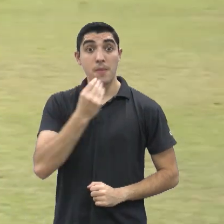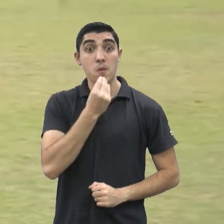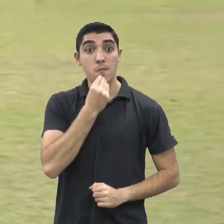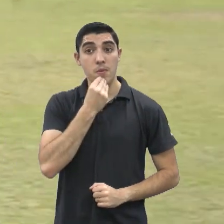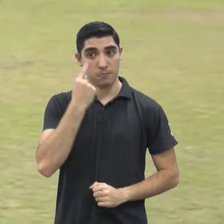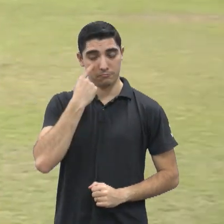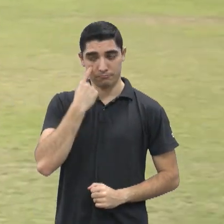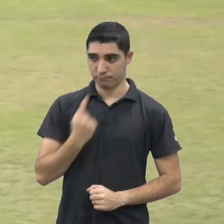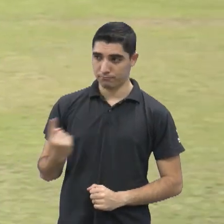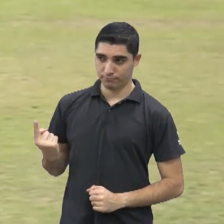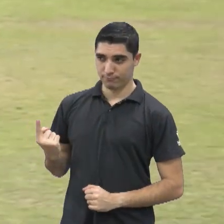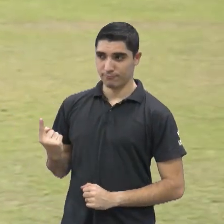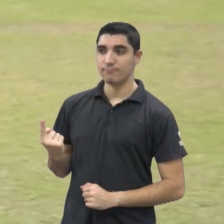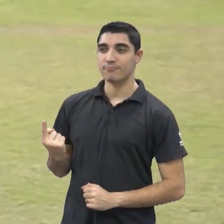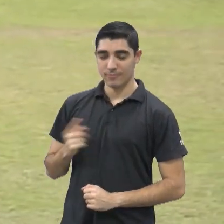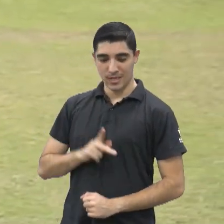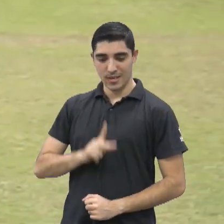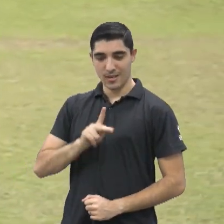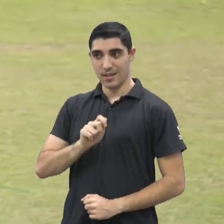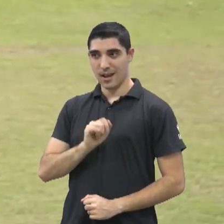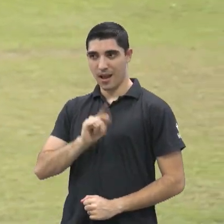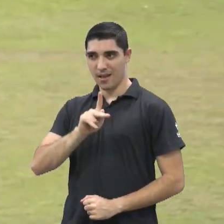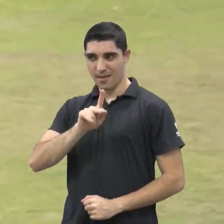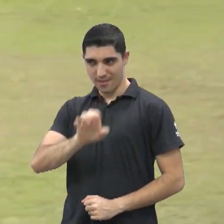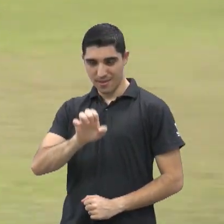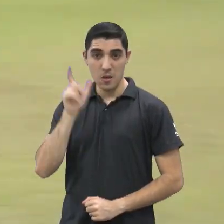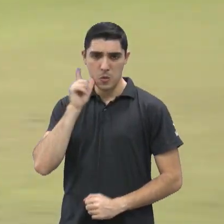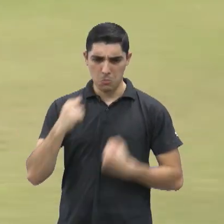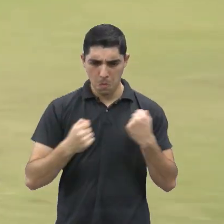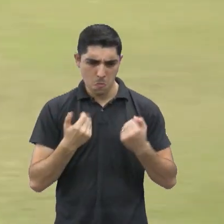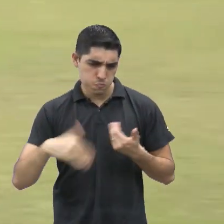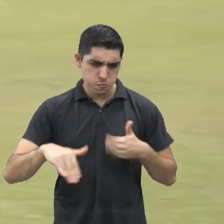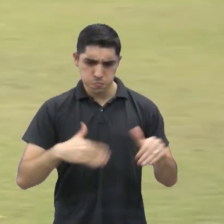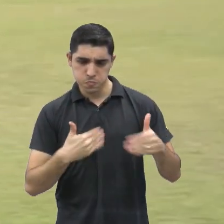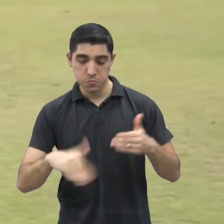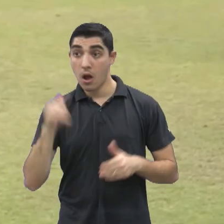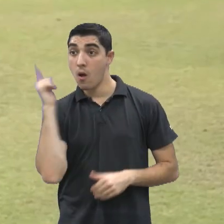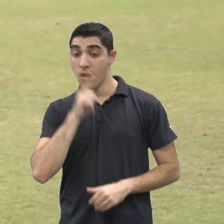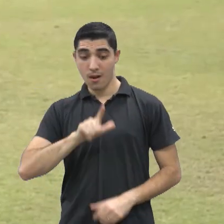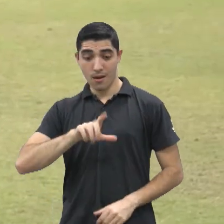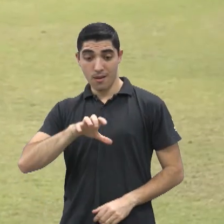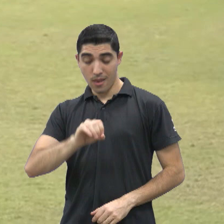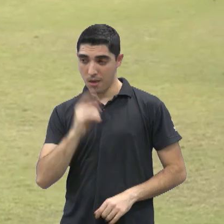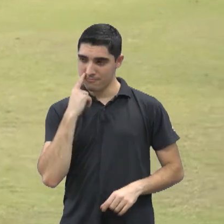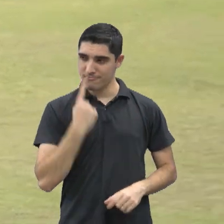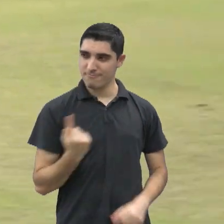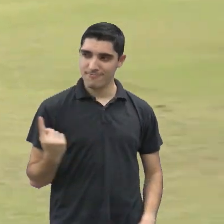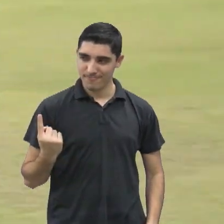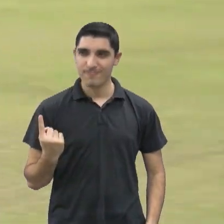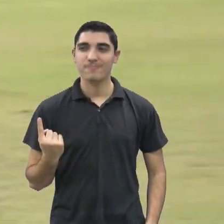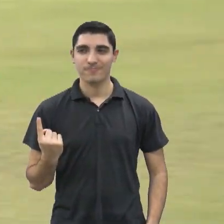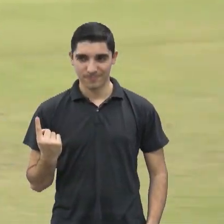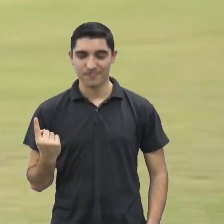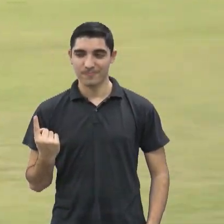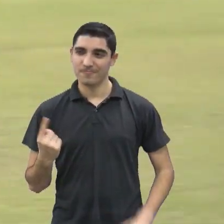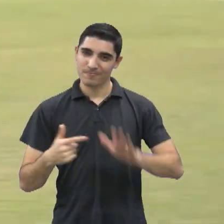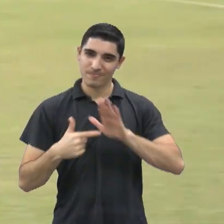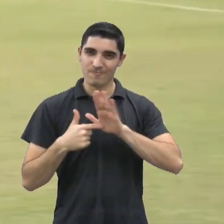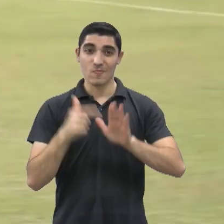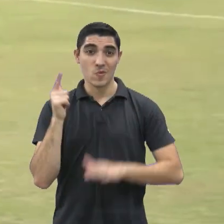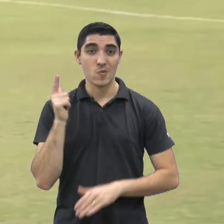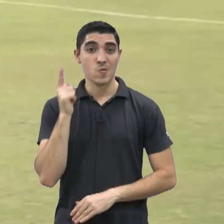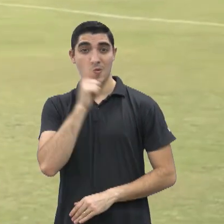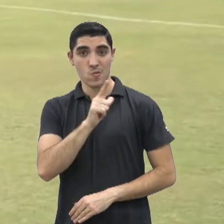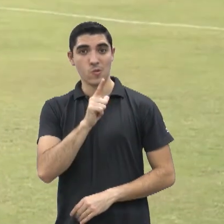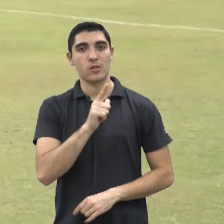de Kaique Gabriel, que dominou, fez a finta, carregou e abriu para Léo Capato, que também dominou, carregou, invadiu a área, fintou a